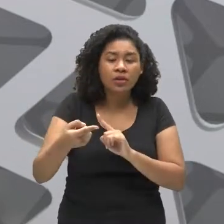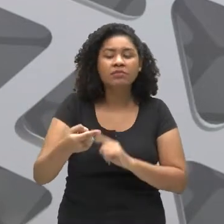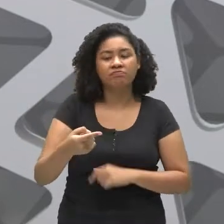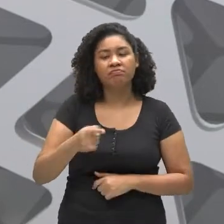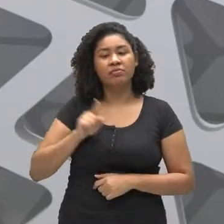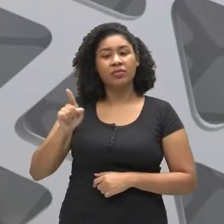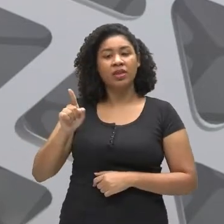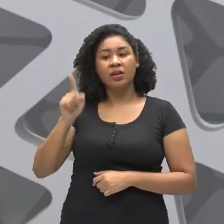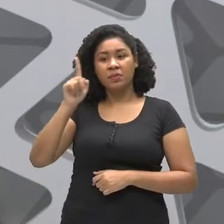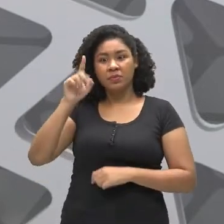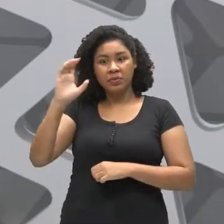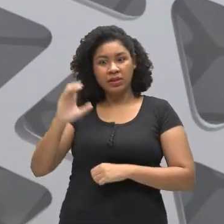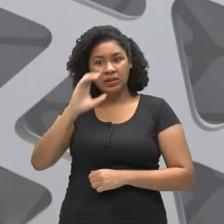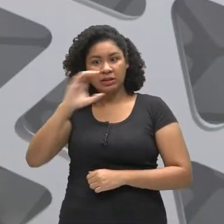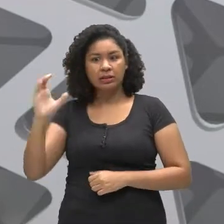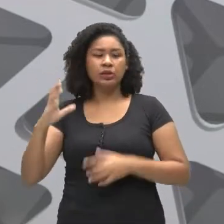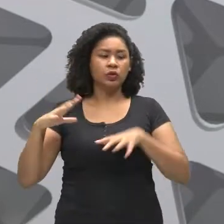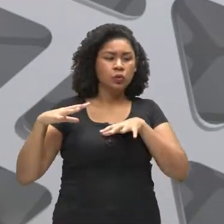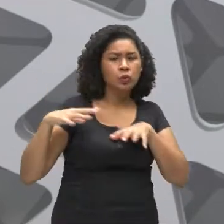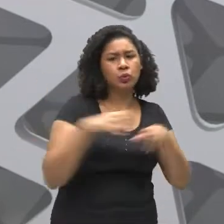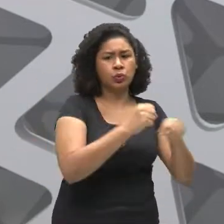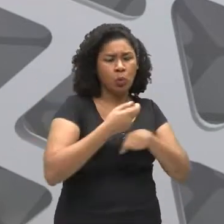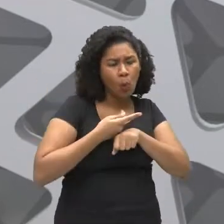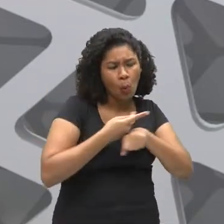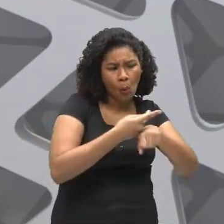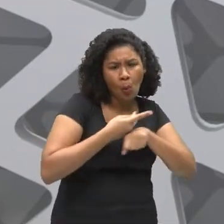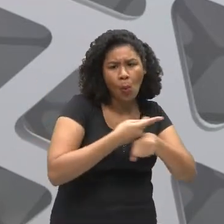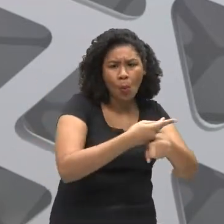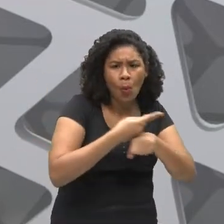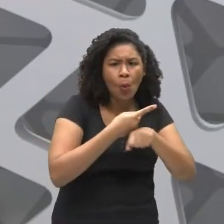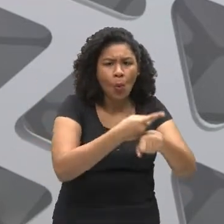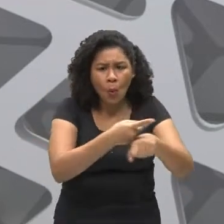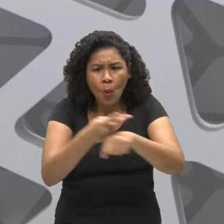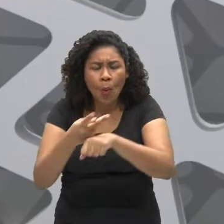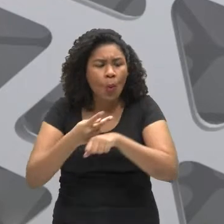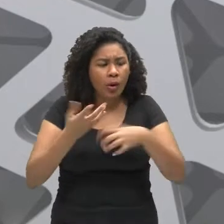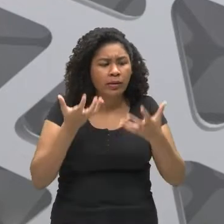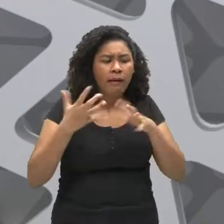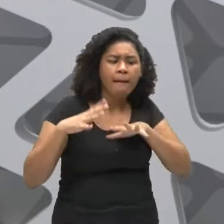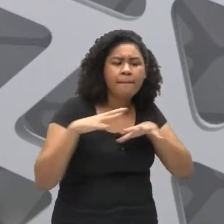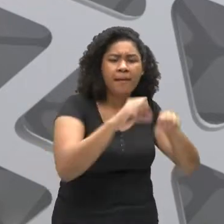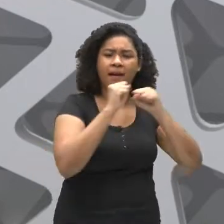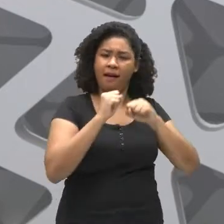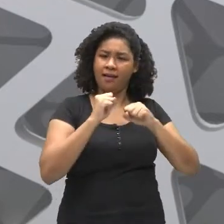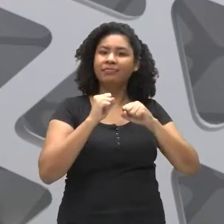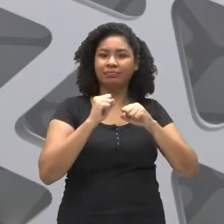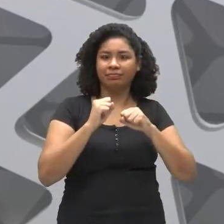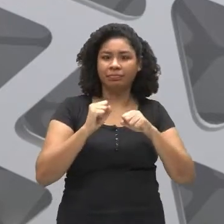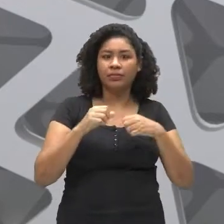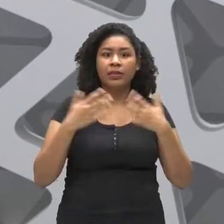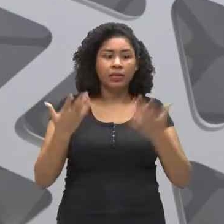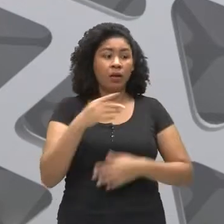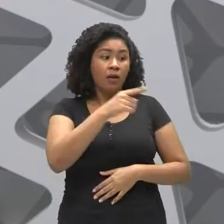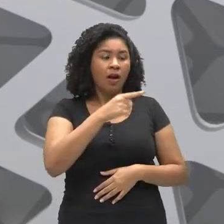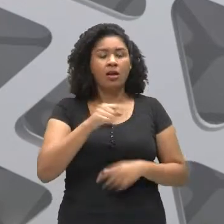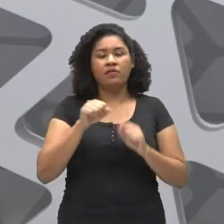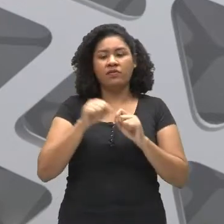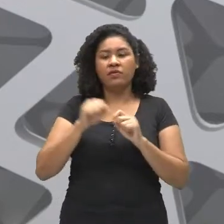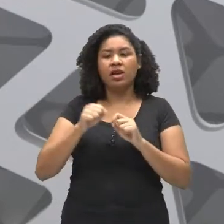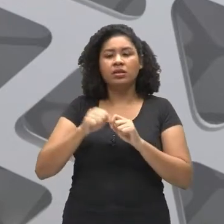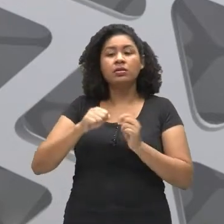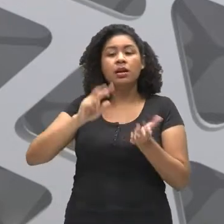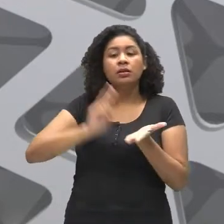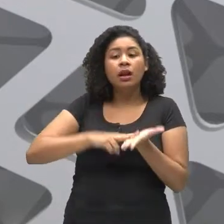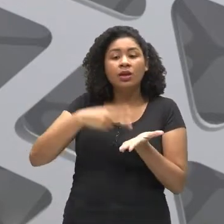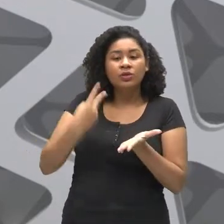queria muito fazer, aproximar a palavra de Deus à população. E muitas pessoas, muitos nobres,